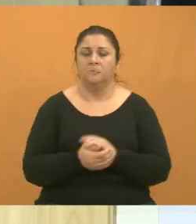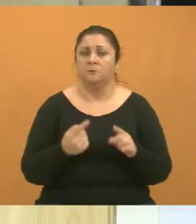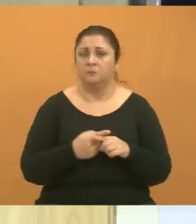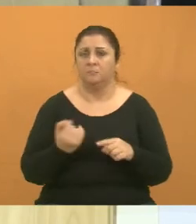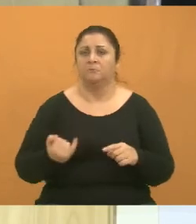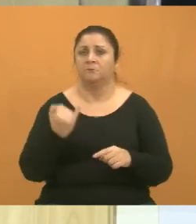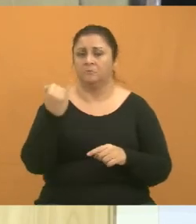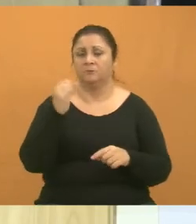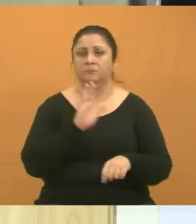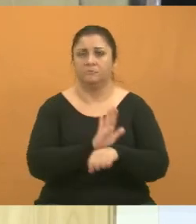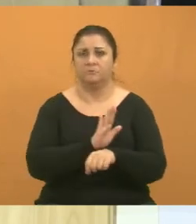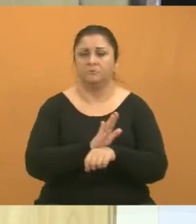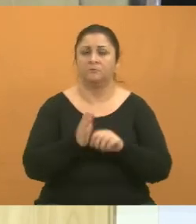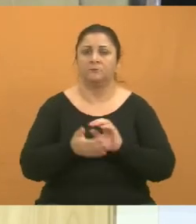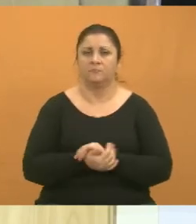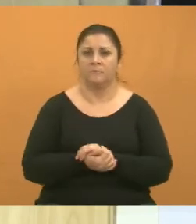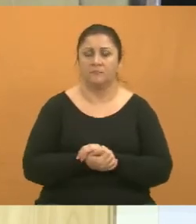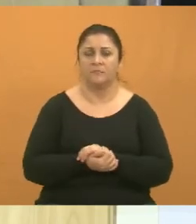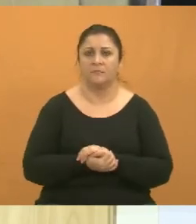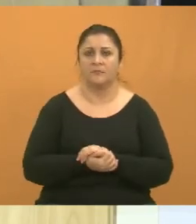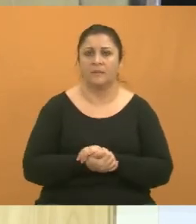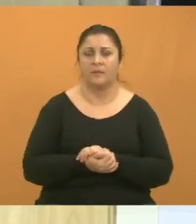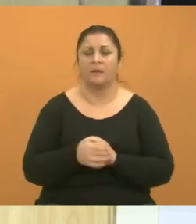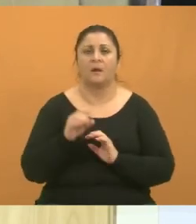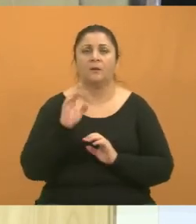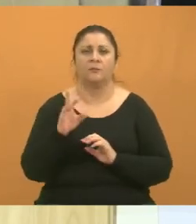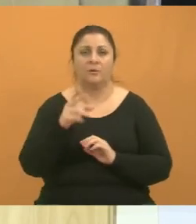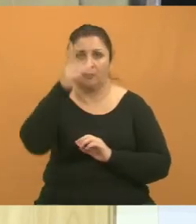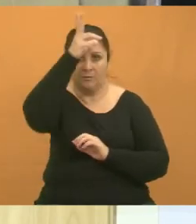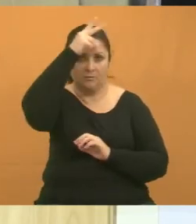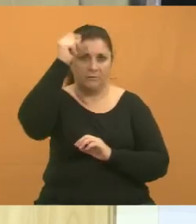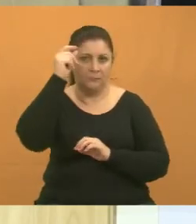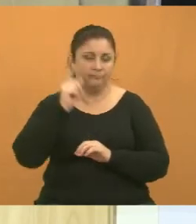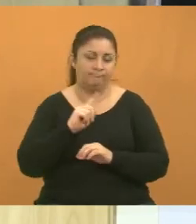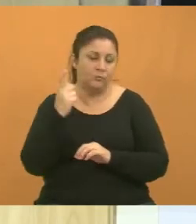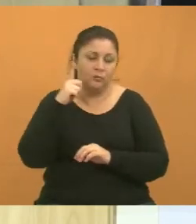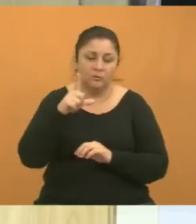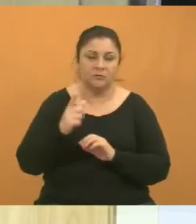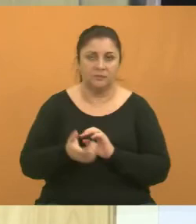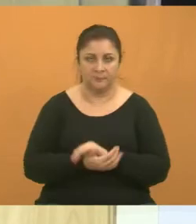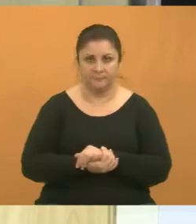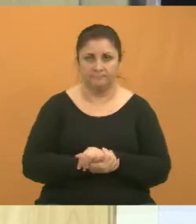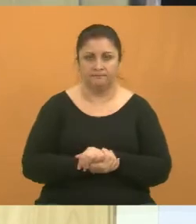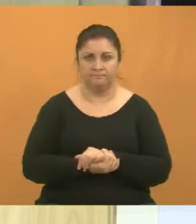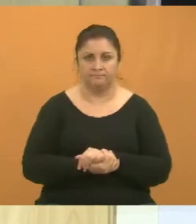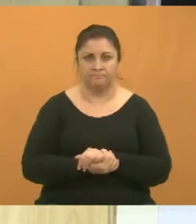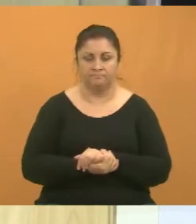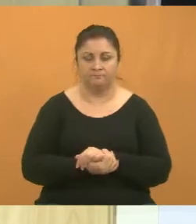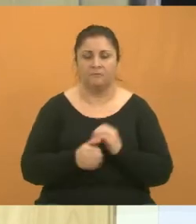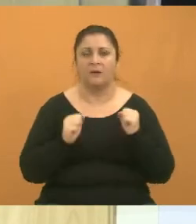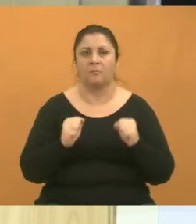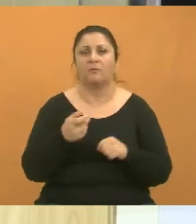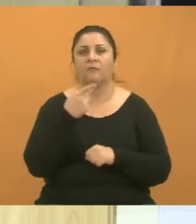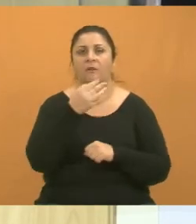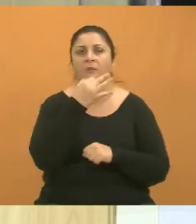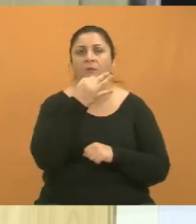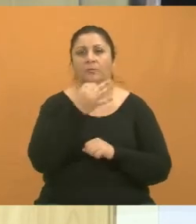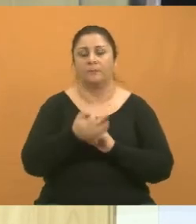tão necessárias, né? Que a gente sabe que só o poder público sozinho ele não dá conta. E o projeto continua em